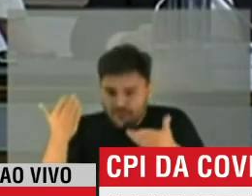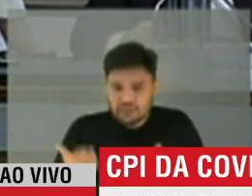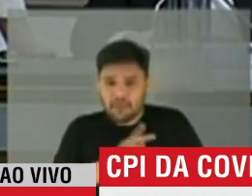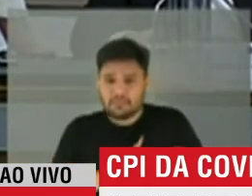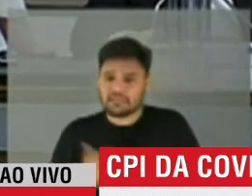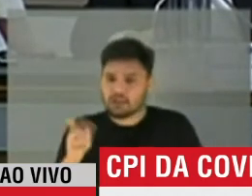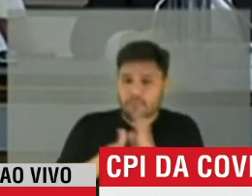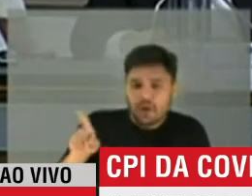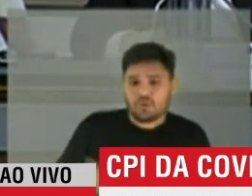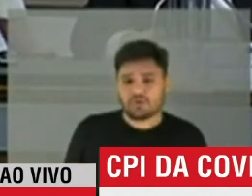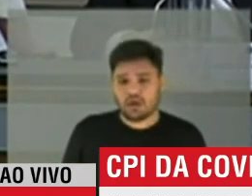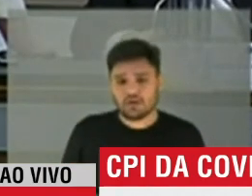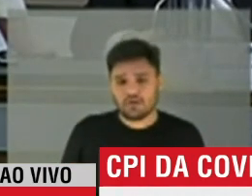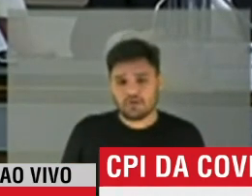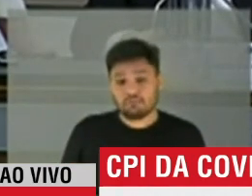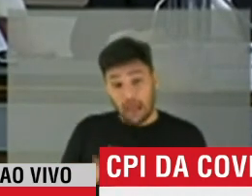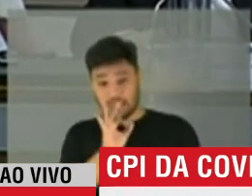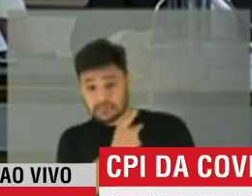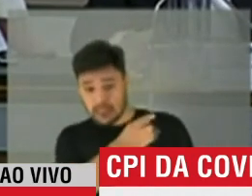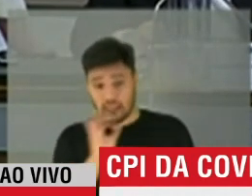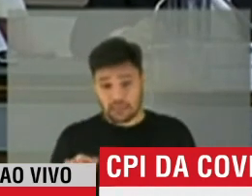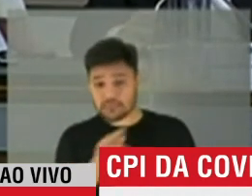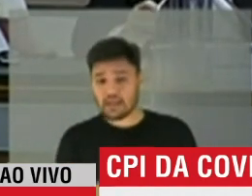pertinente. Ela está correta. Senhor presidente. Em relação a isso, ela está correta.